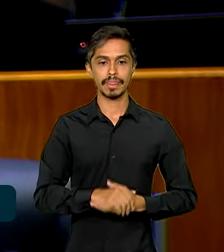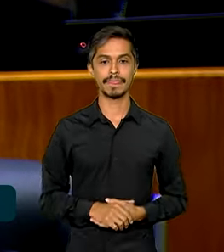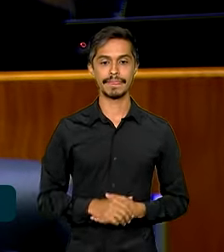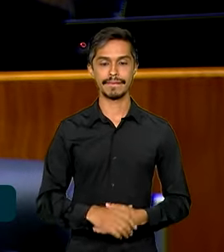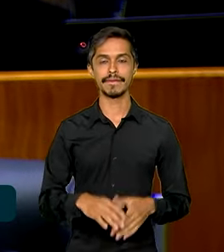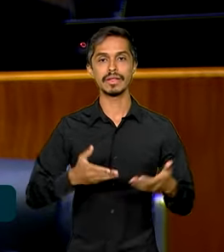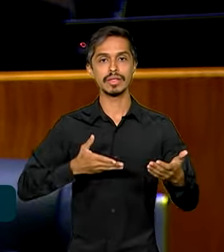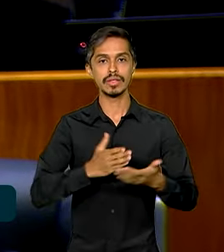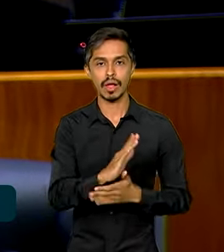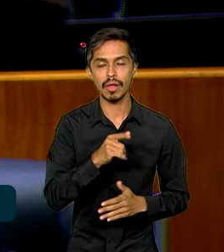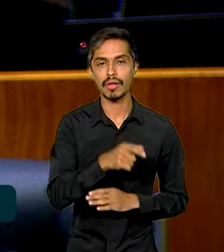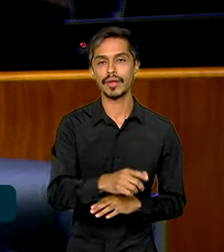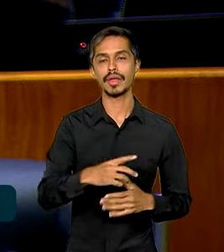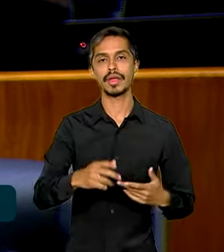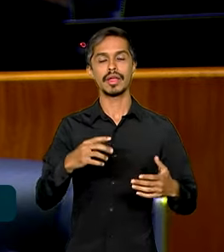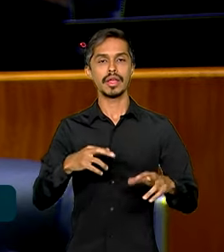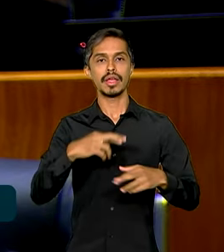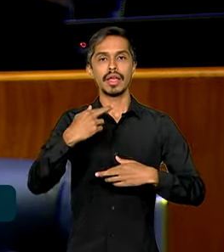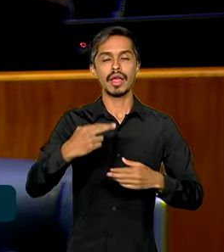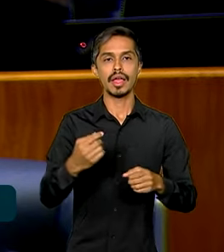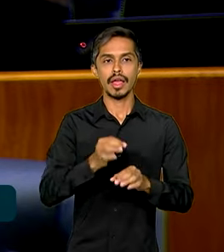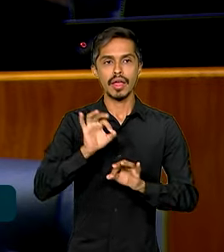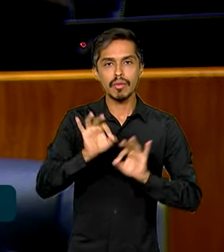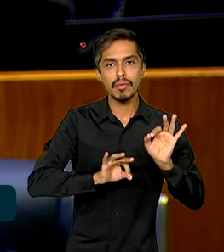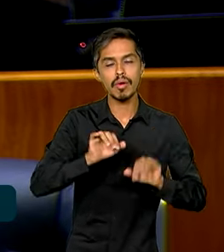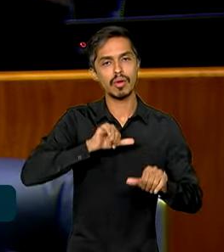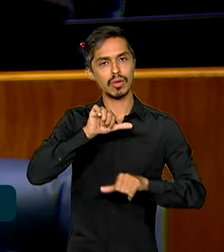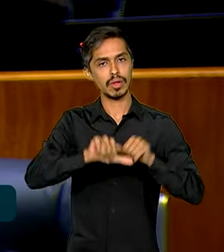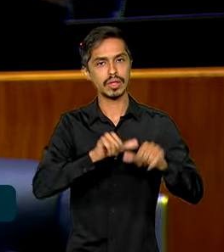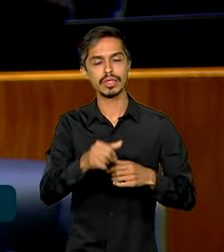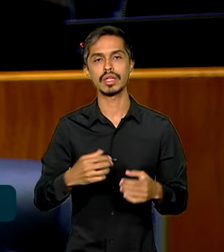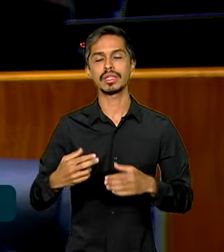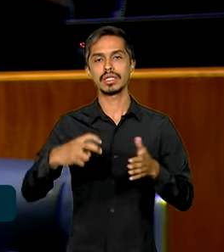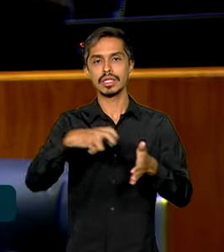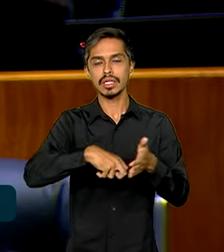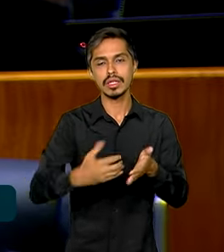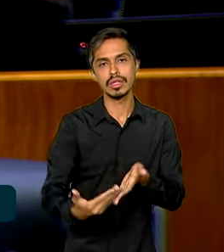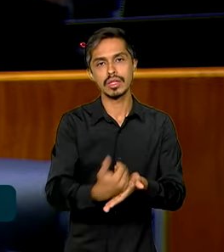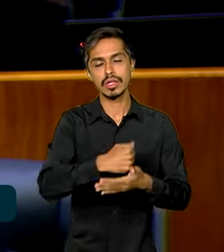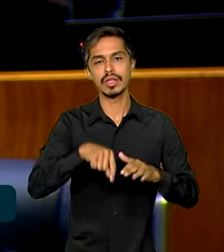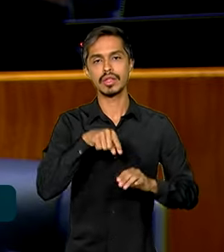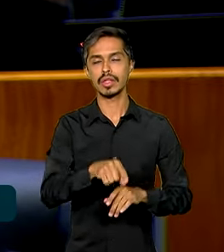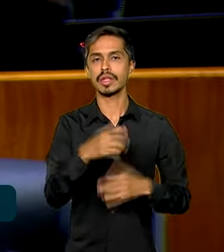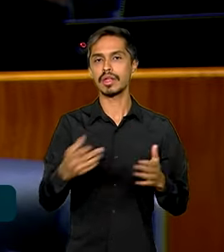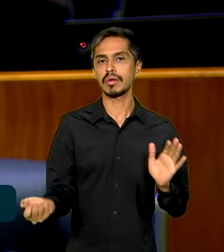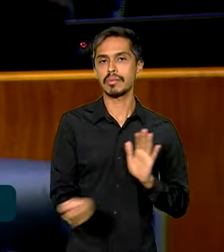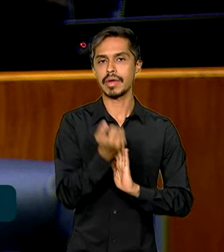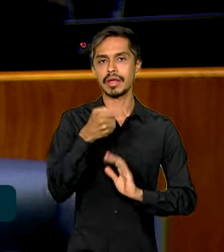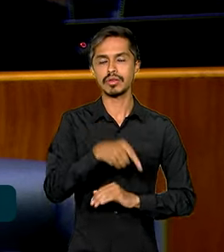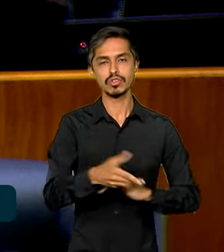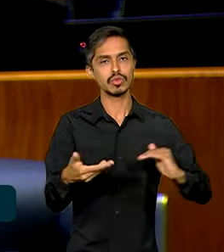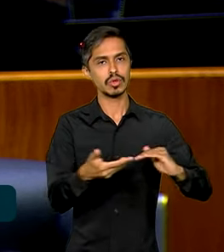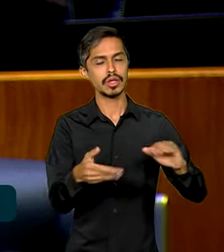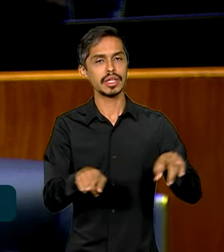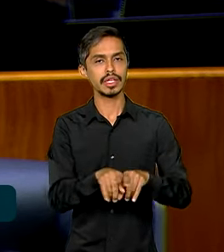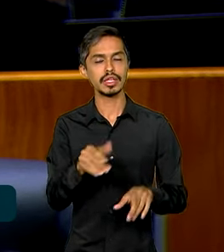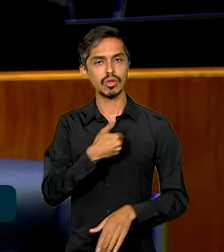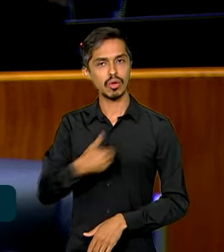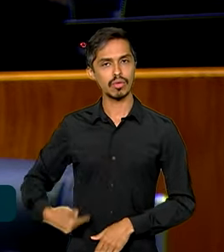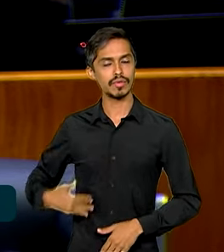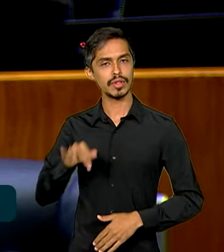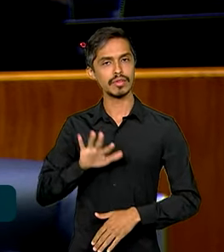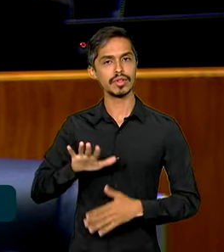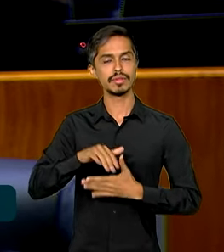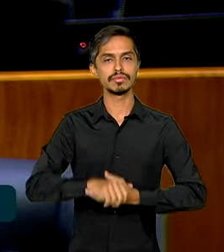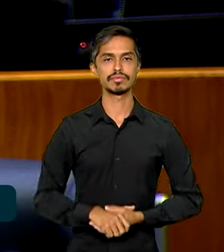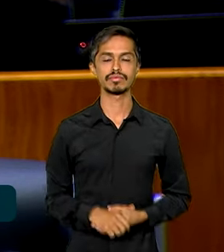tributária em dezembro foi um feito extraordinário da câmara dos deputados e do senado federal em conjunto com as